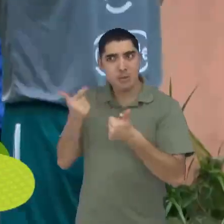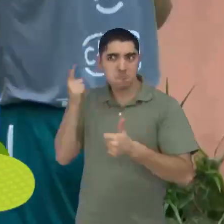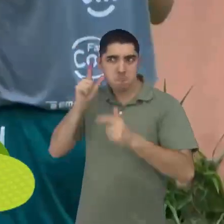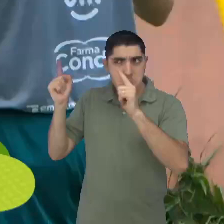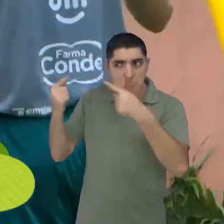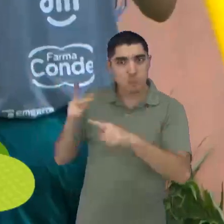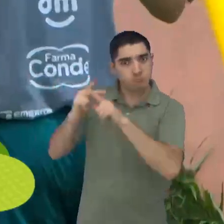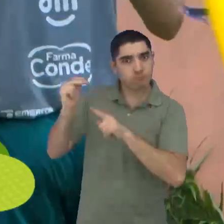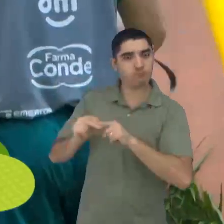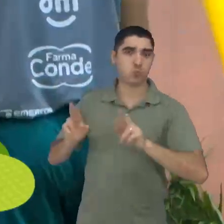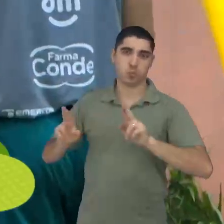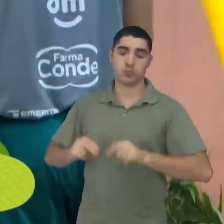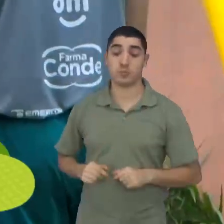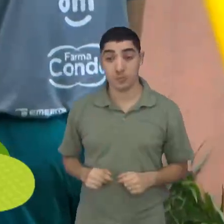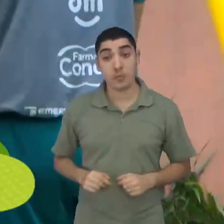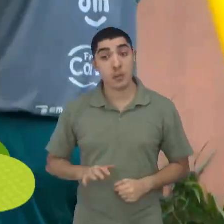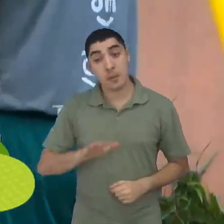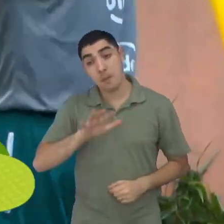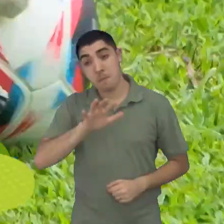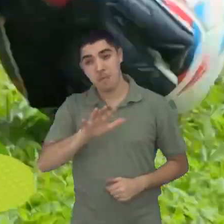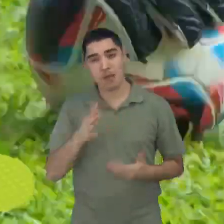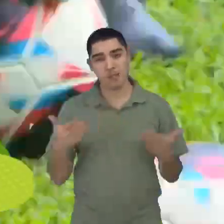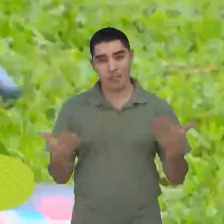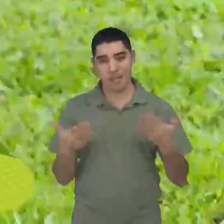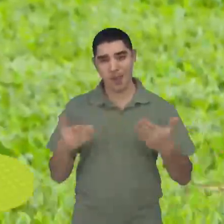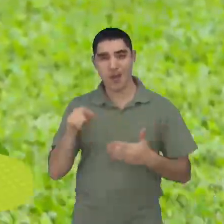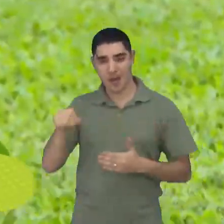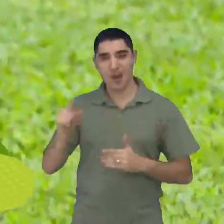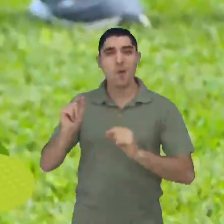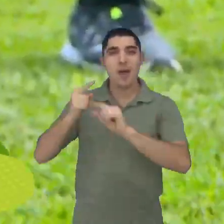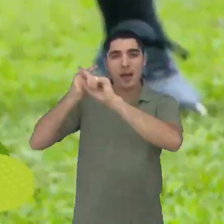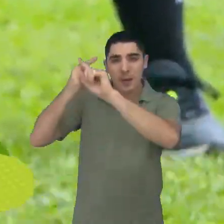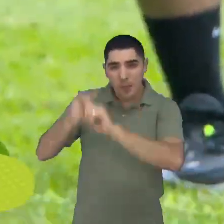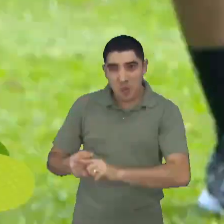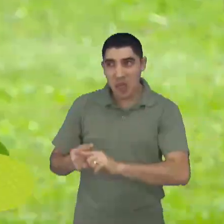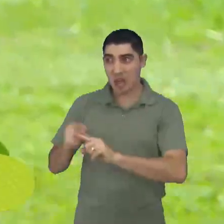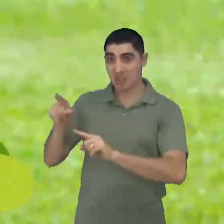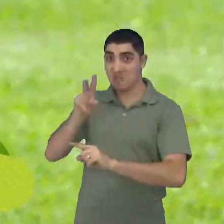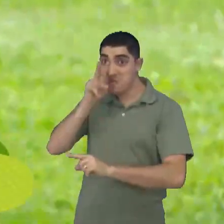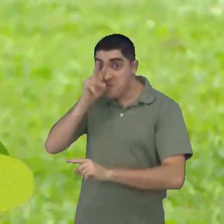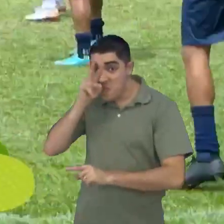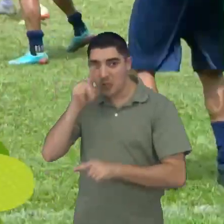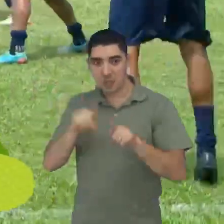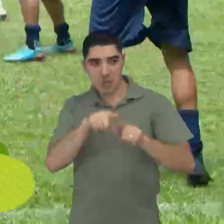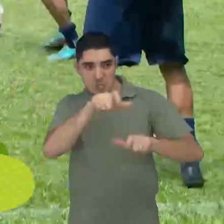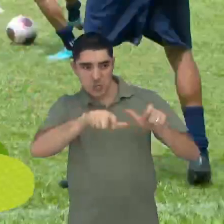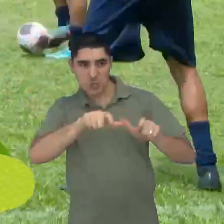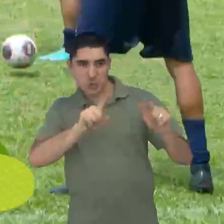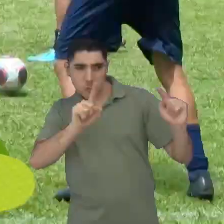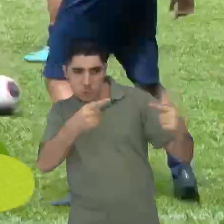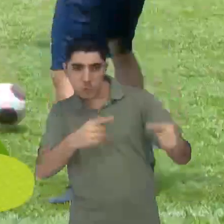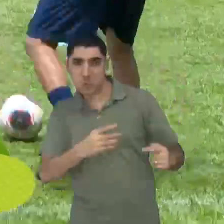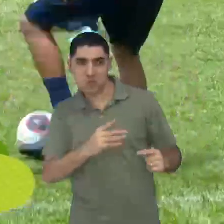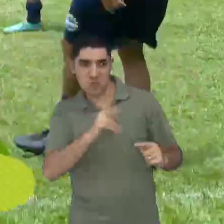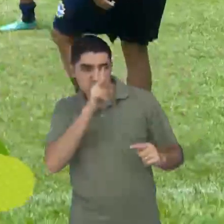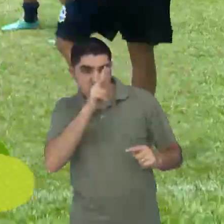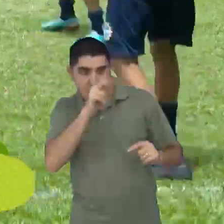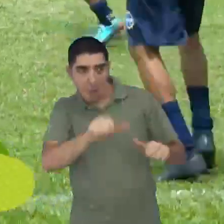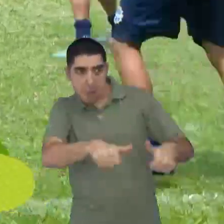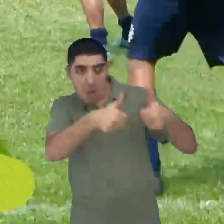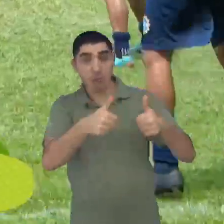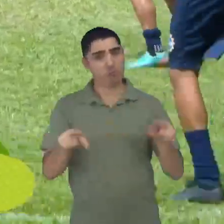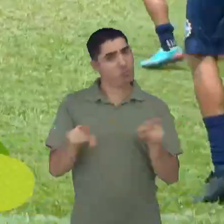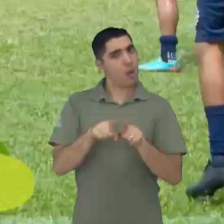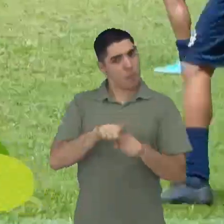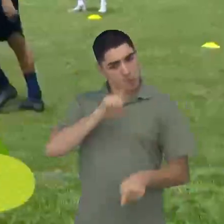tranquilidade. Mas se por um lado o nível da competição e dos adversários subiu, o nível do elenco joseense também acompanhou